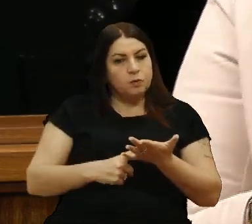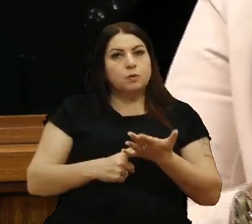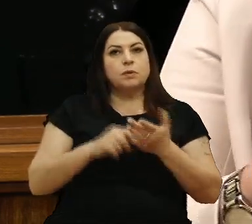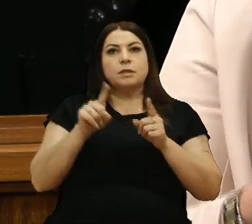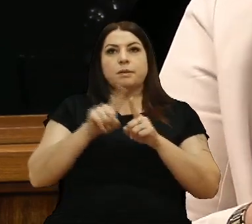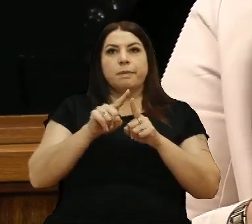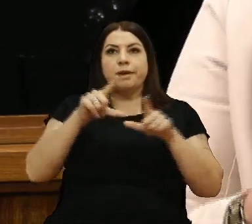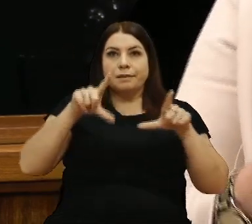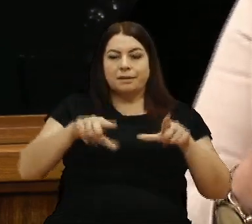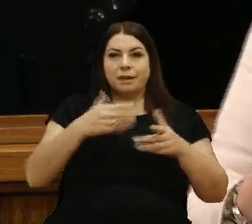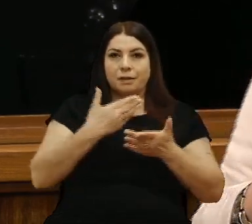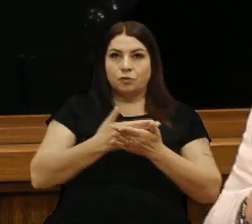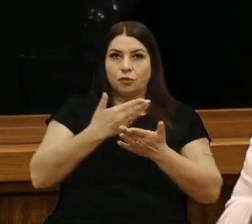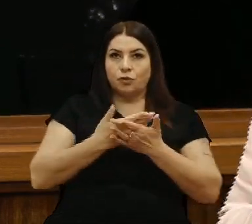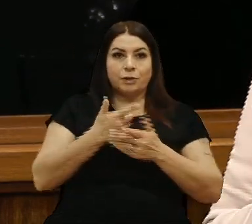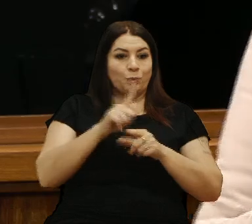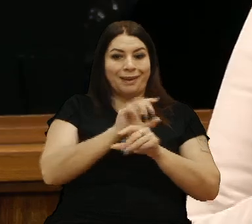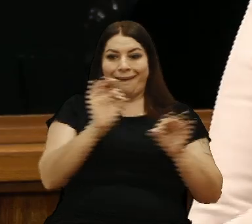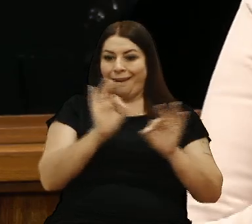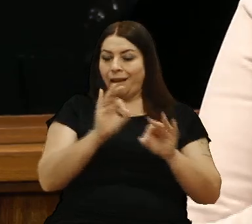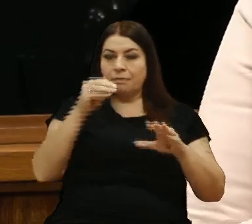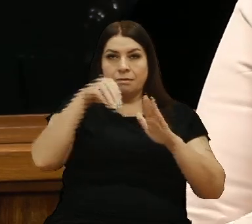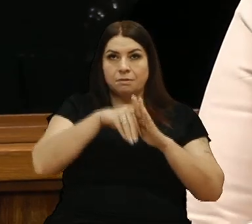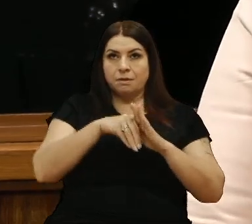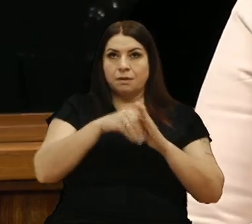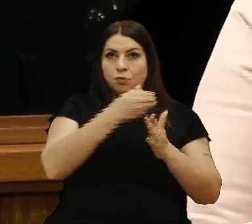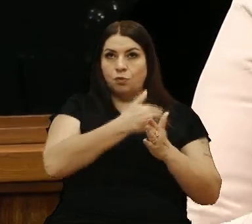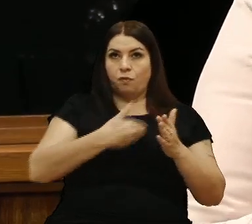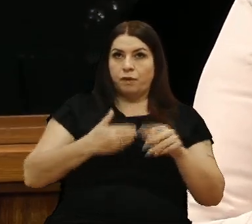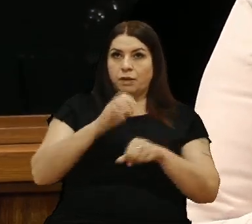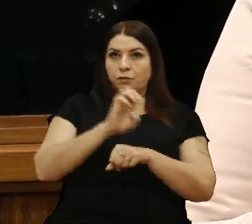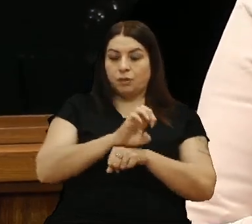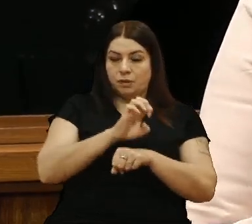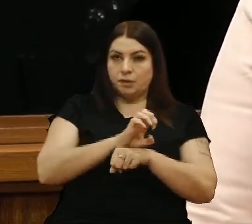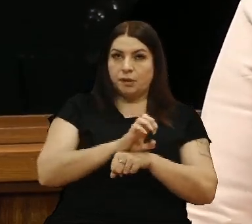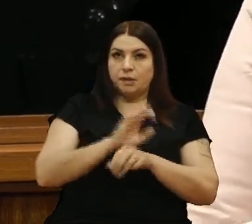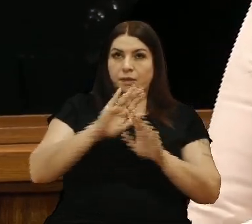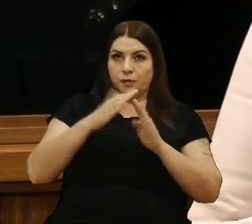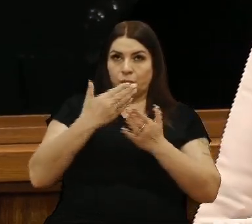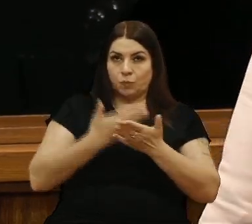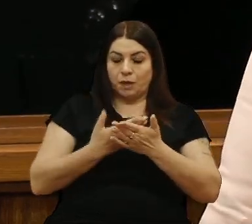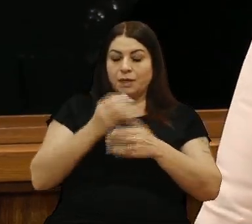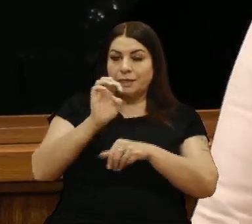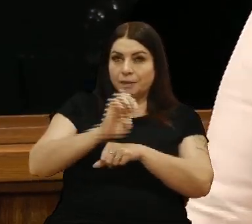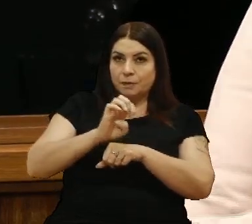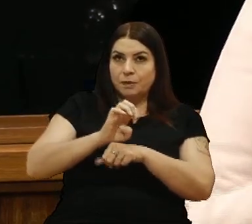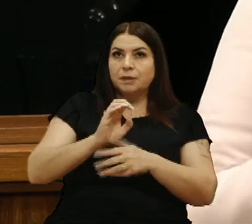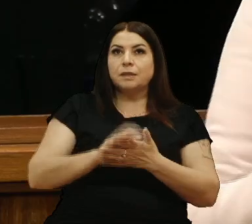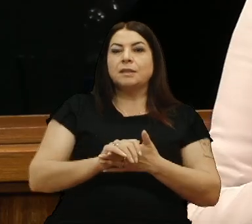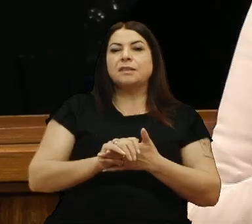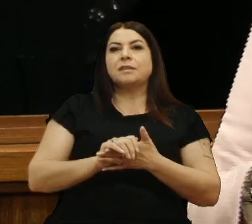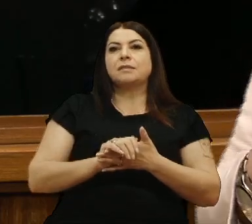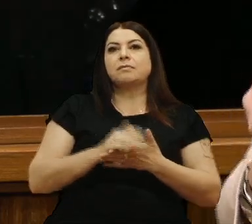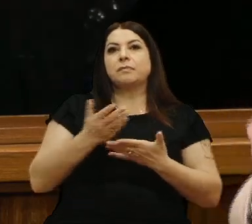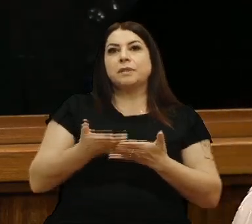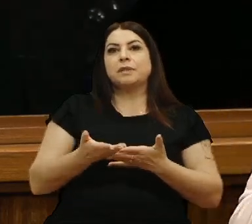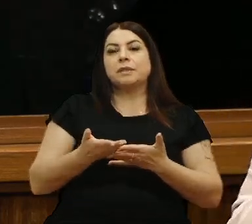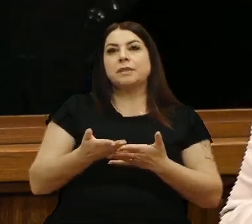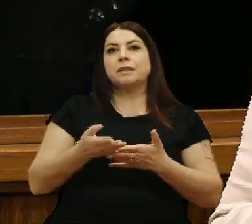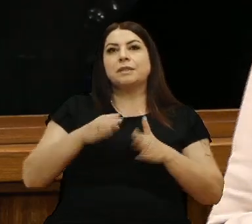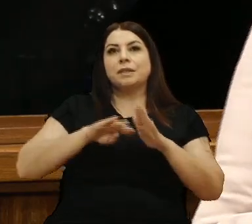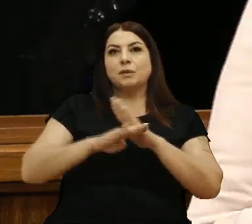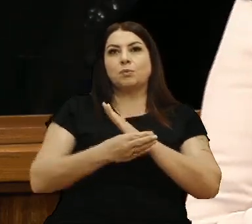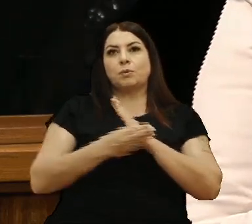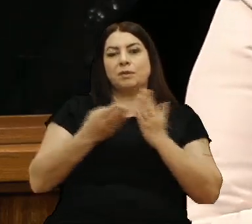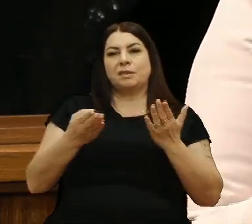mesmo essas salas de aula ociosas, no governo do Estado, nas escolas estaduais, sejam